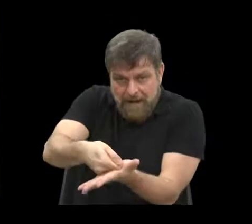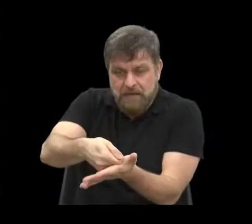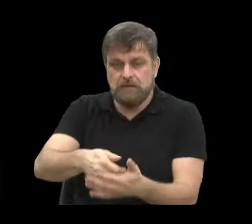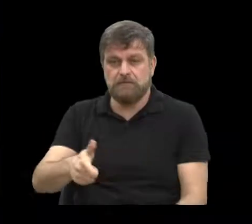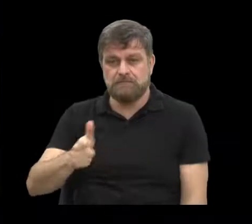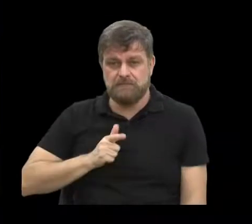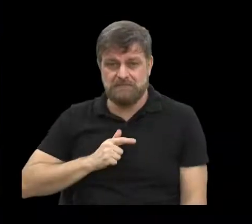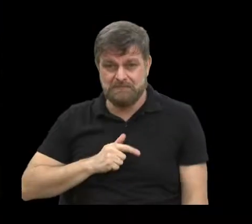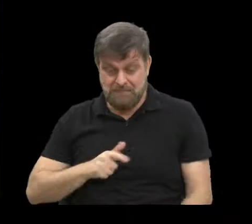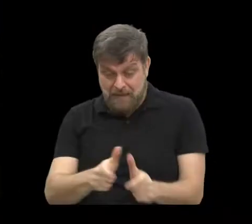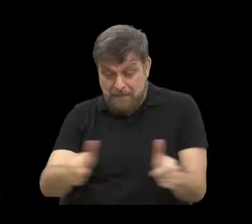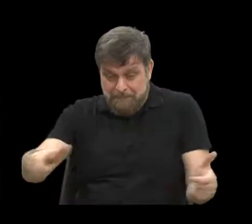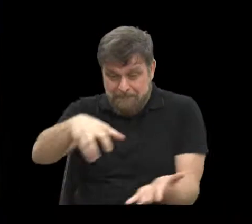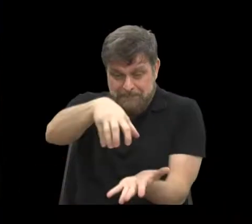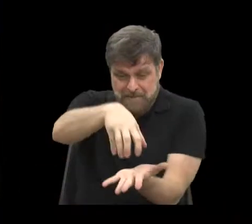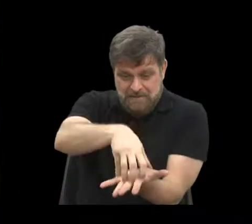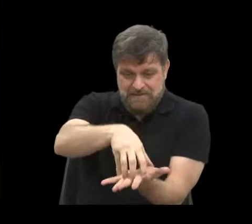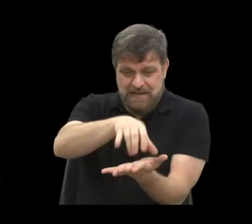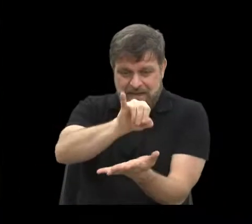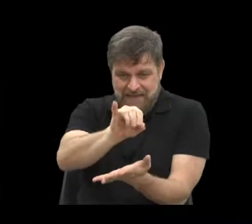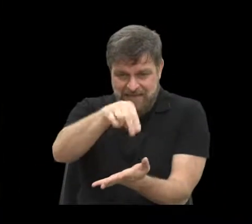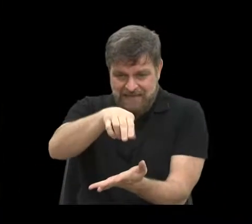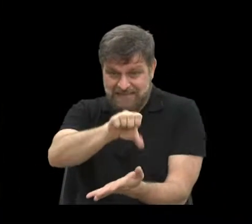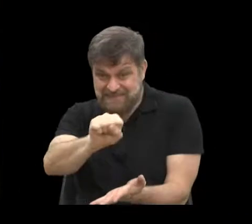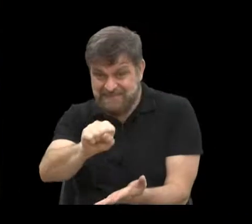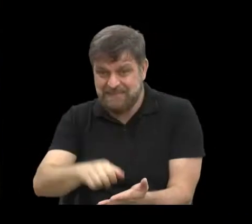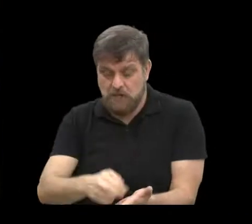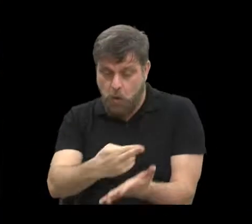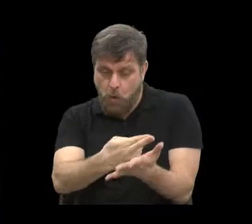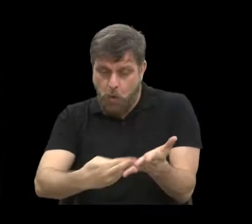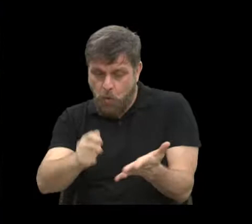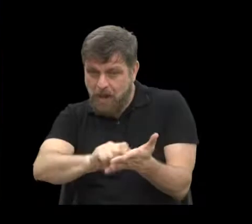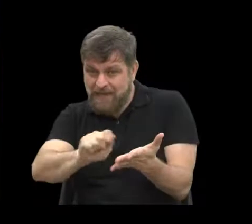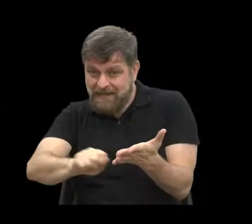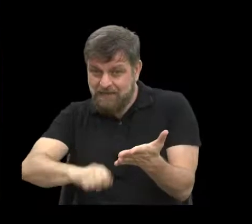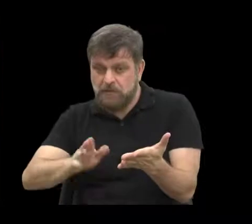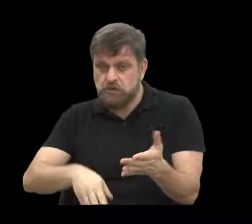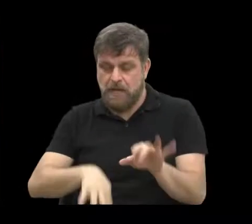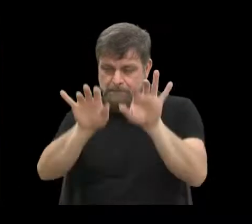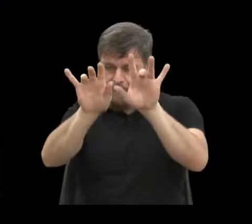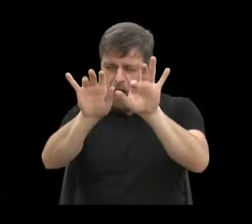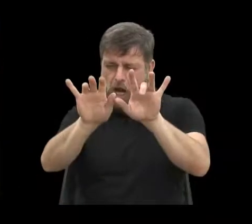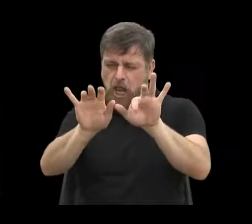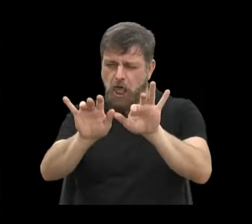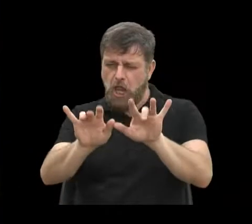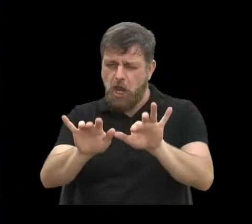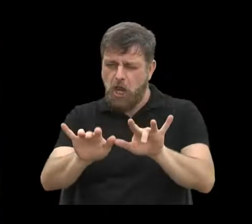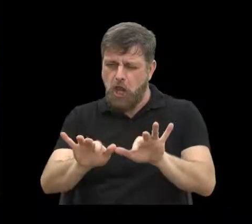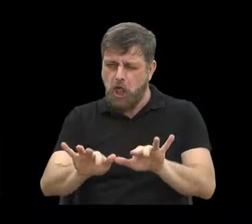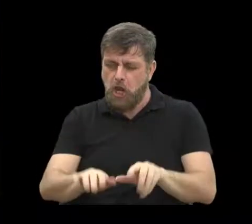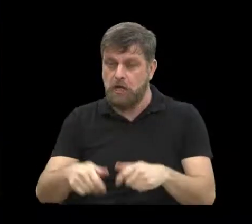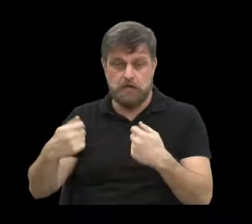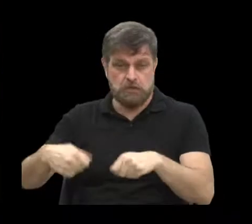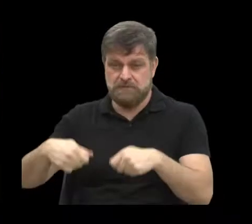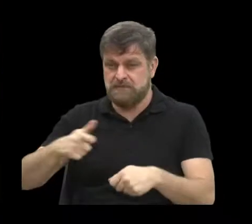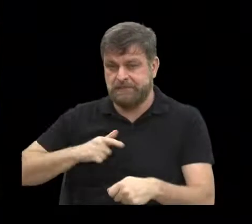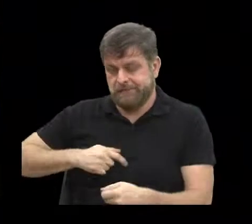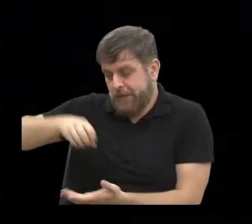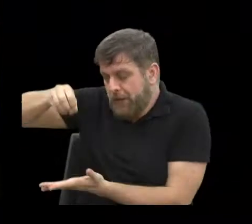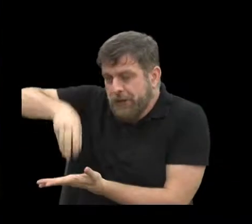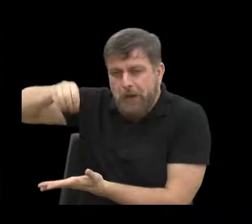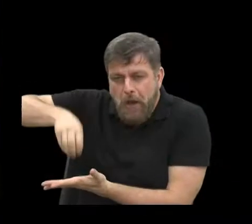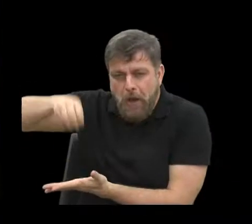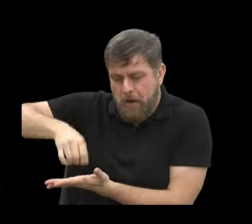maioria das agências, os requerimentos eles já são todos digitalizados, então não precisam levar